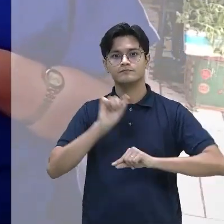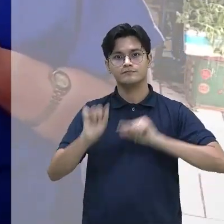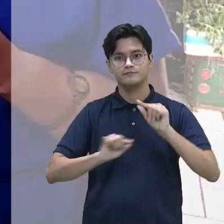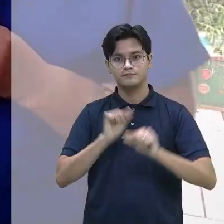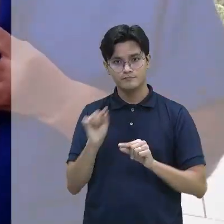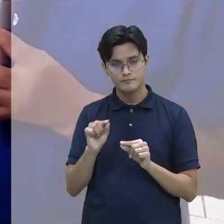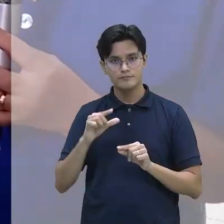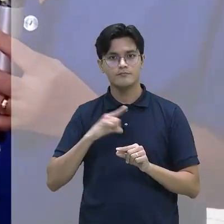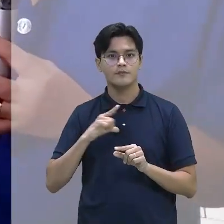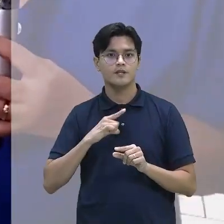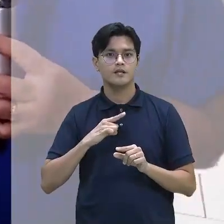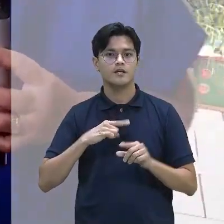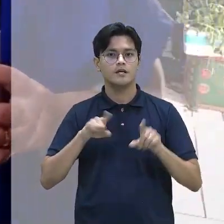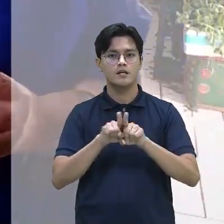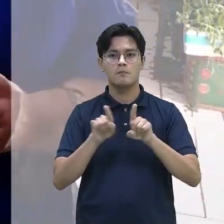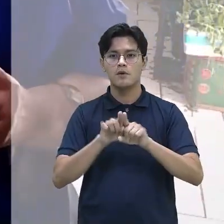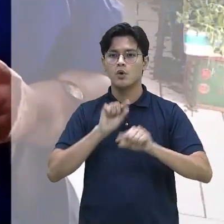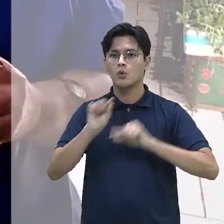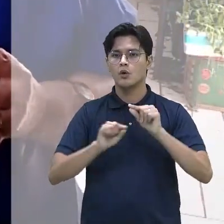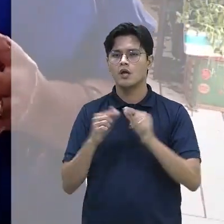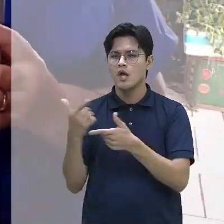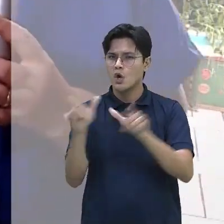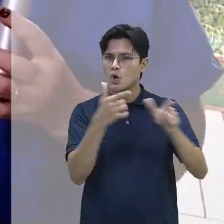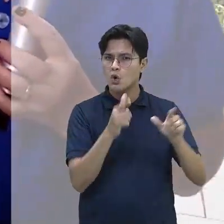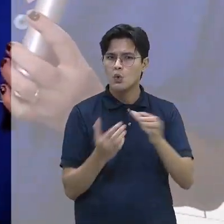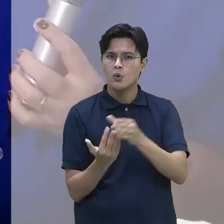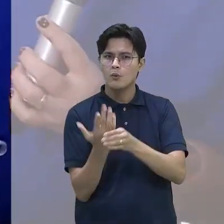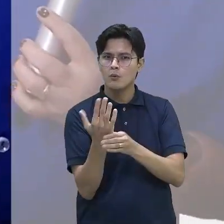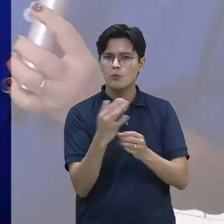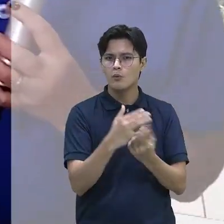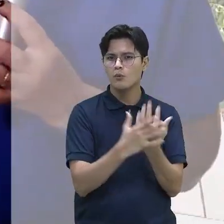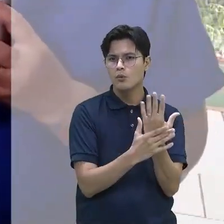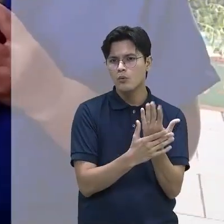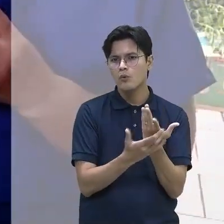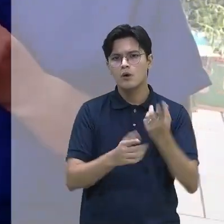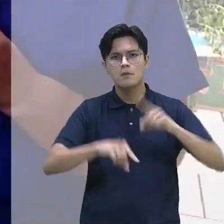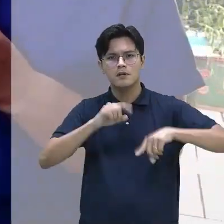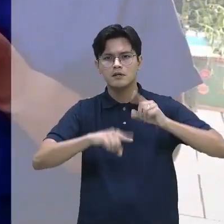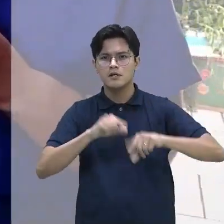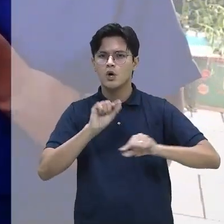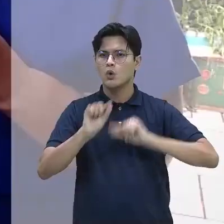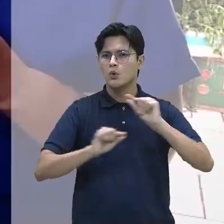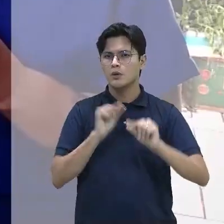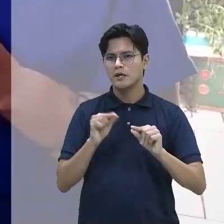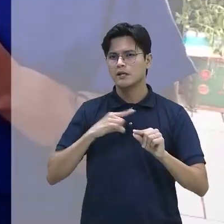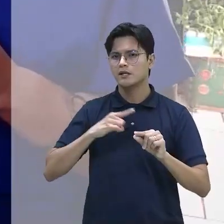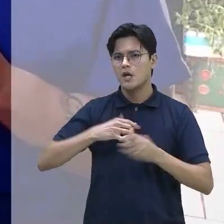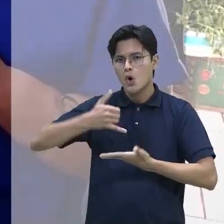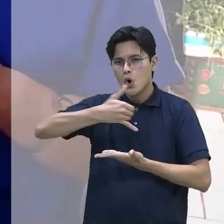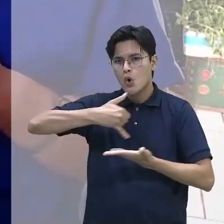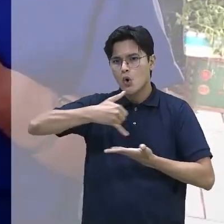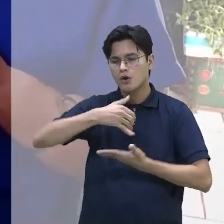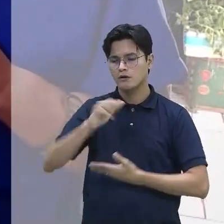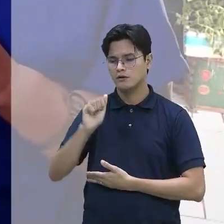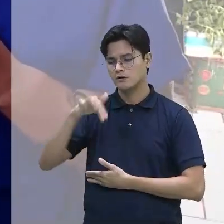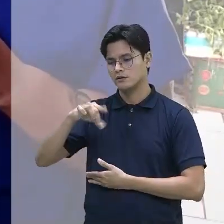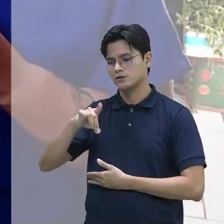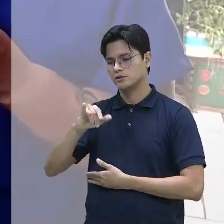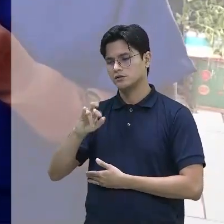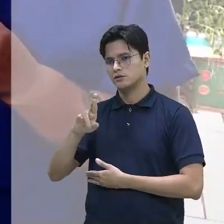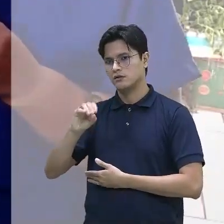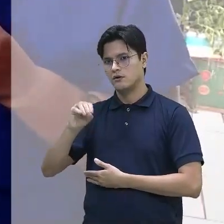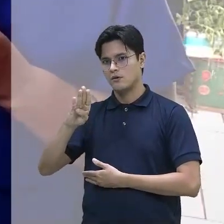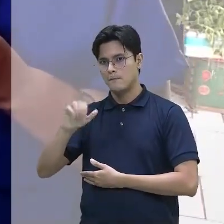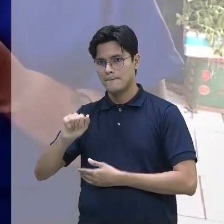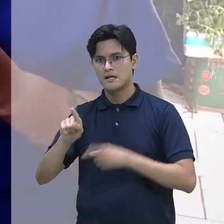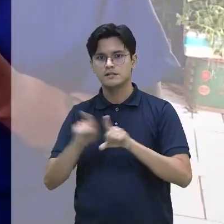contribuições, nós temos o quê? Que muito é procurado aqui no mercado, a andiroba e a copaíba. Esses dois